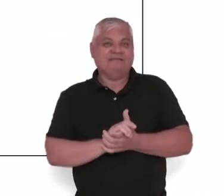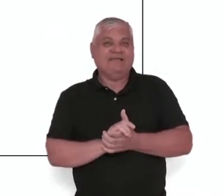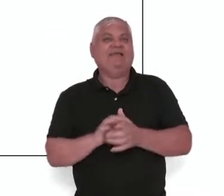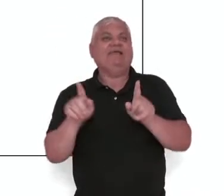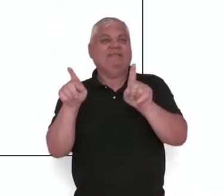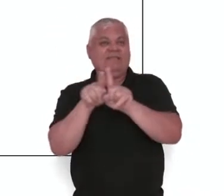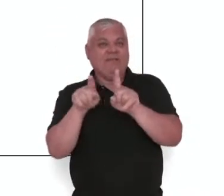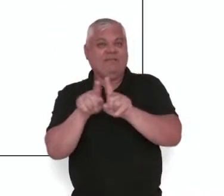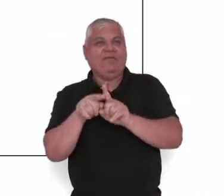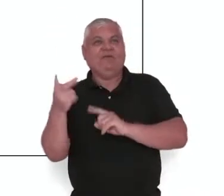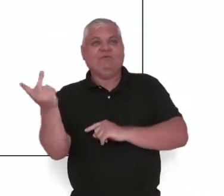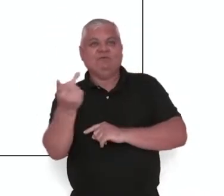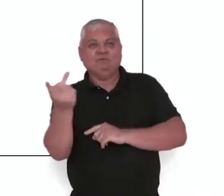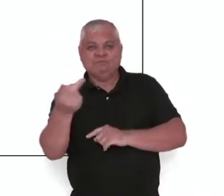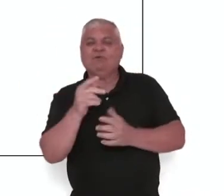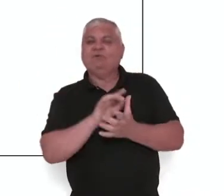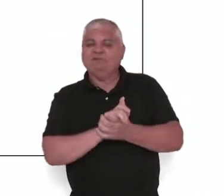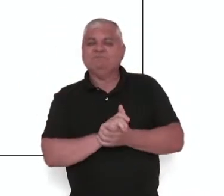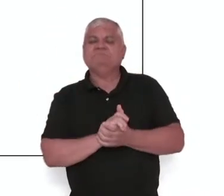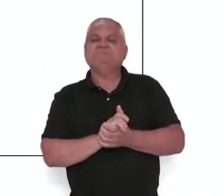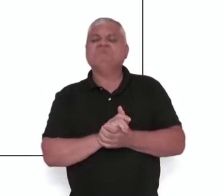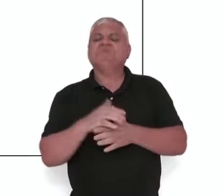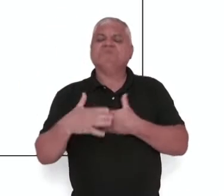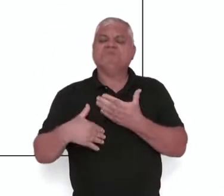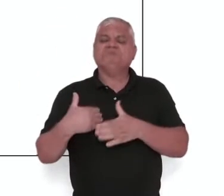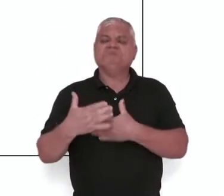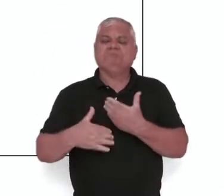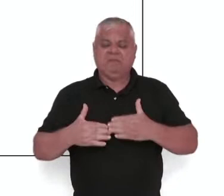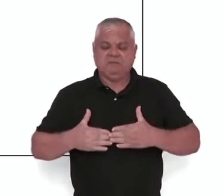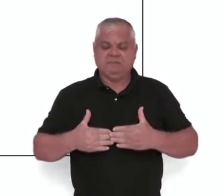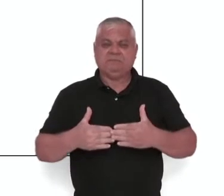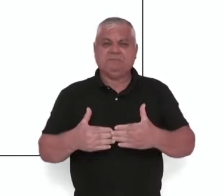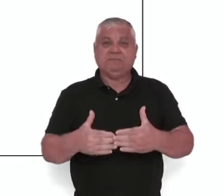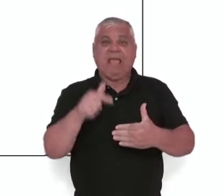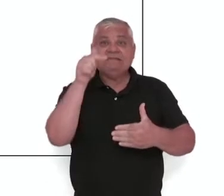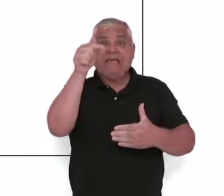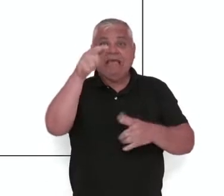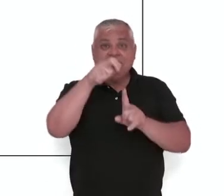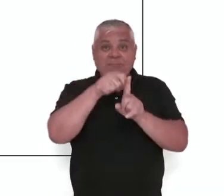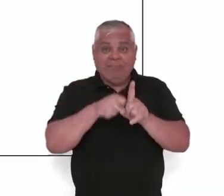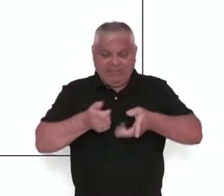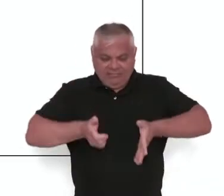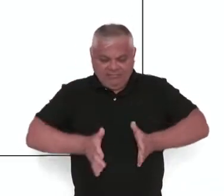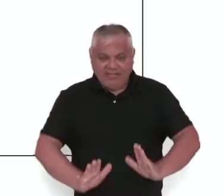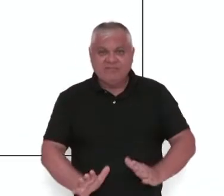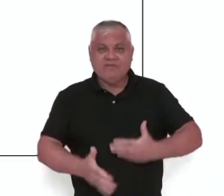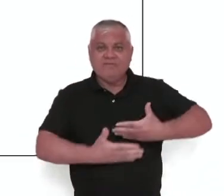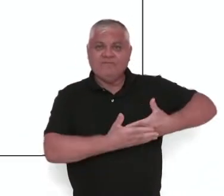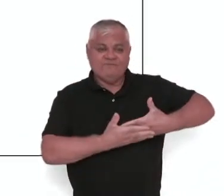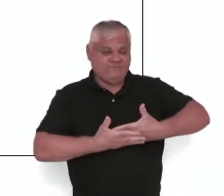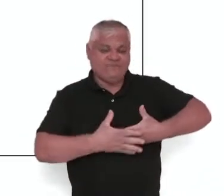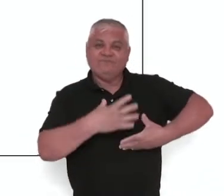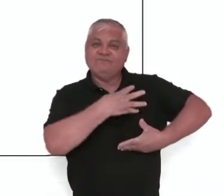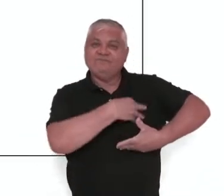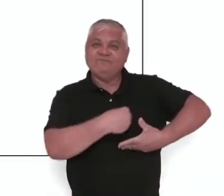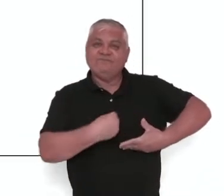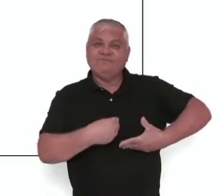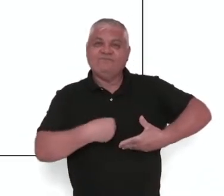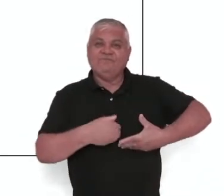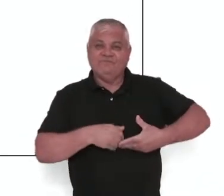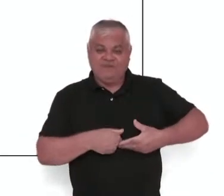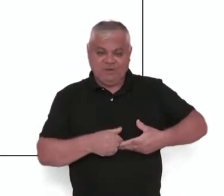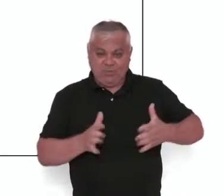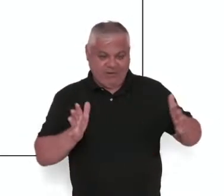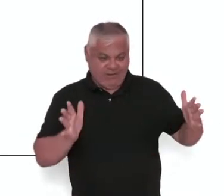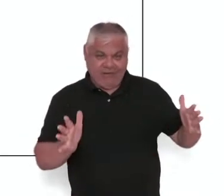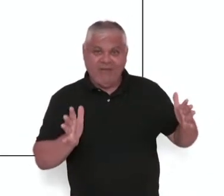do beliscão. 7 meses depois, teve a Maria um filho formidável, menino de quase 3 palmos de